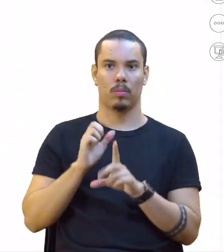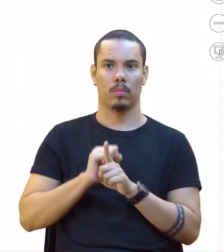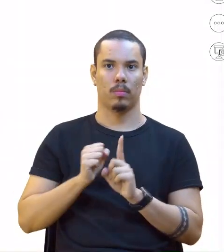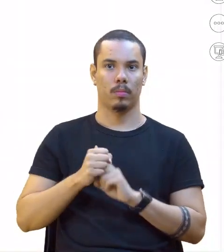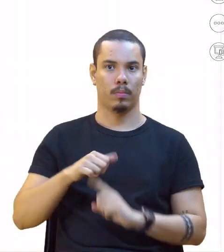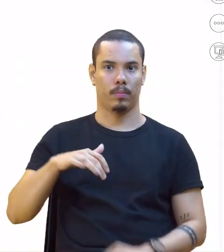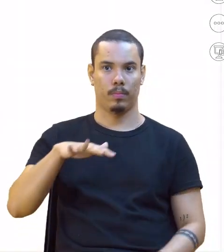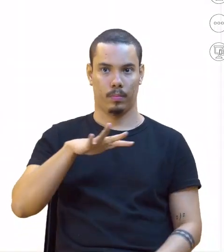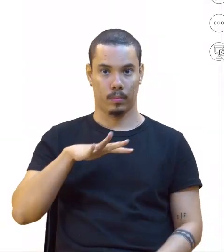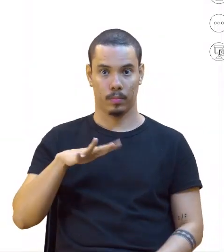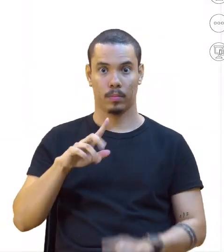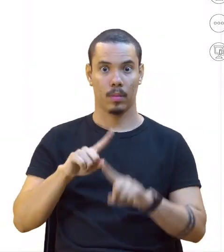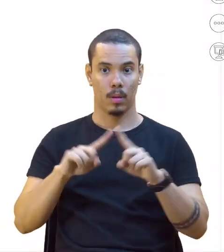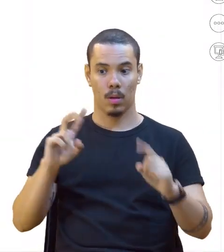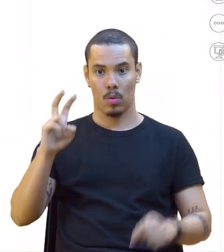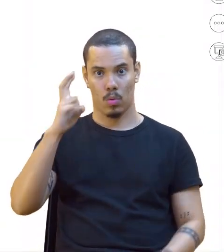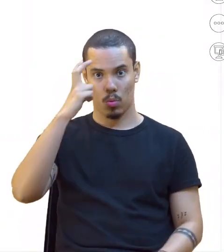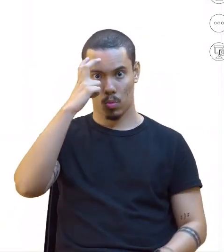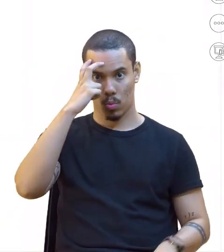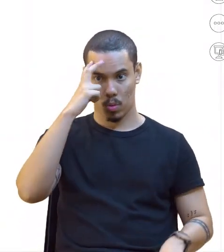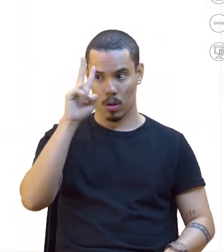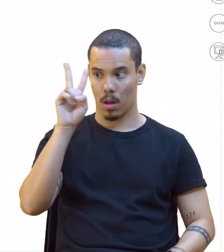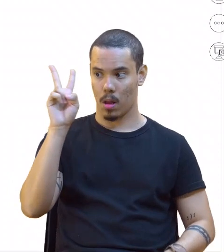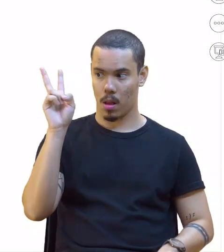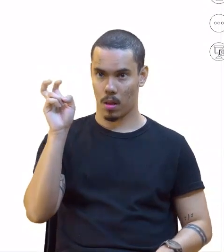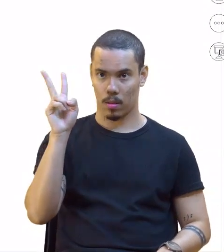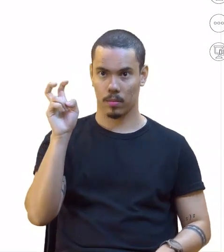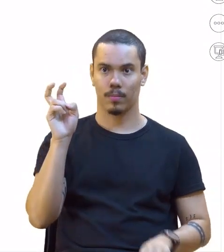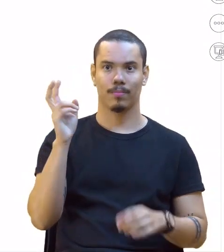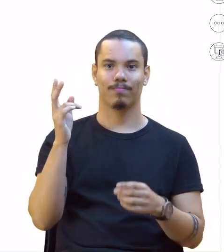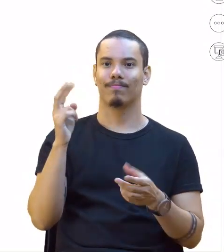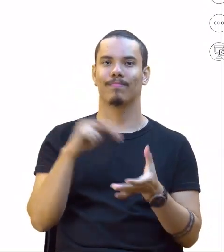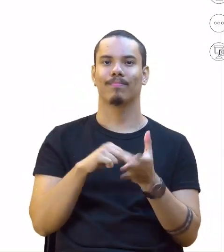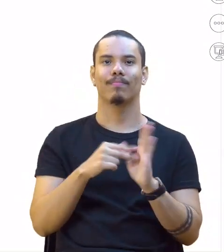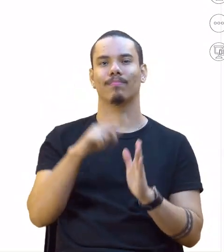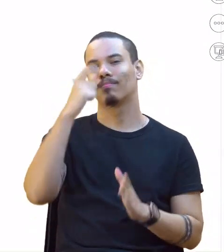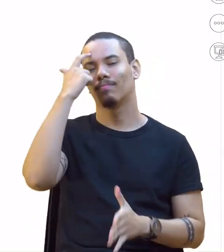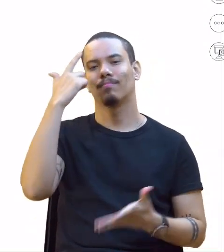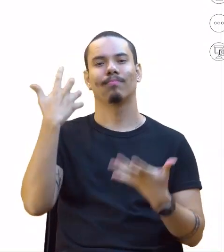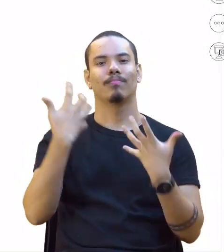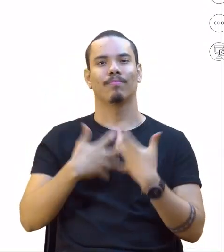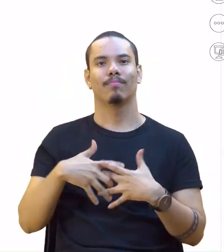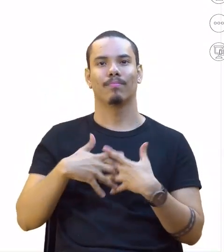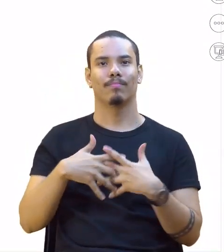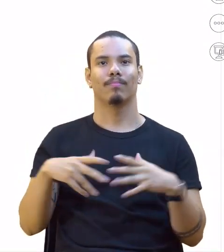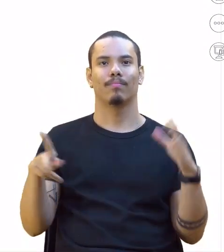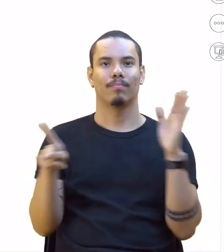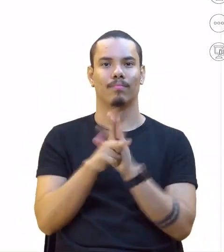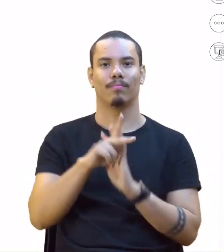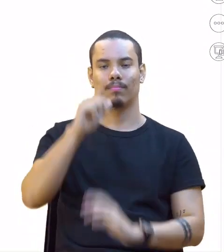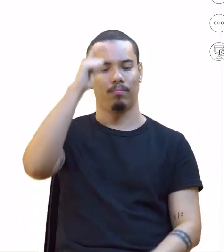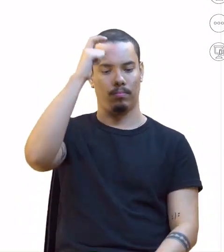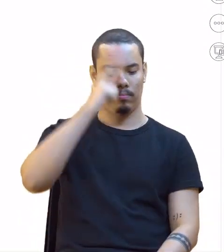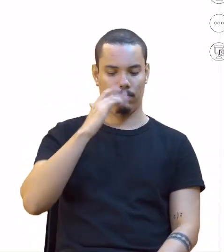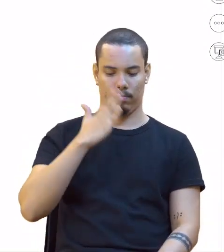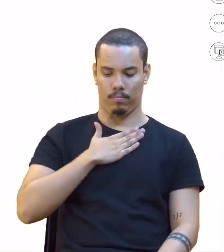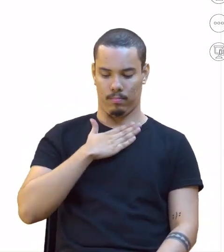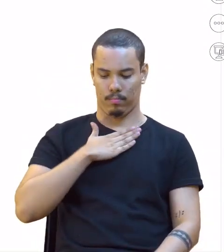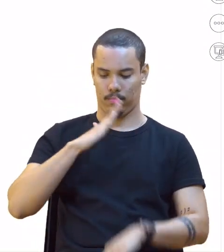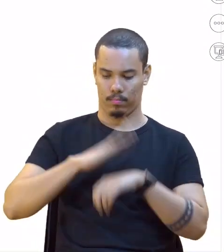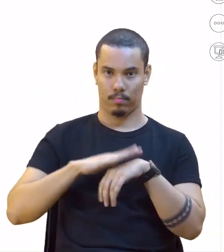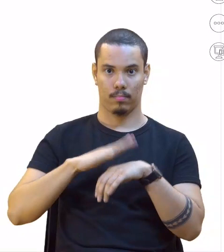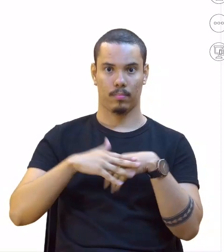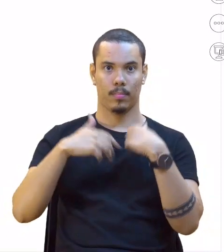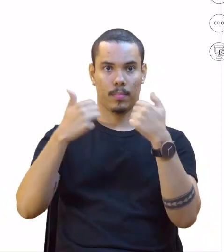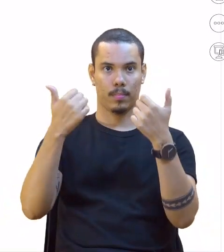Agora, a cultura com aspas, para ela, é uma noção reflexiva que fala de si mesmo, de certo modo. Cultura